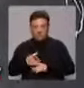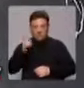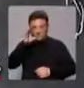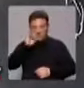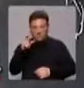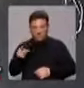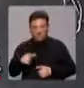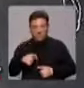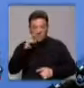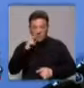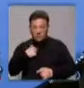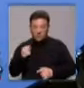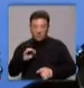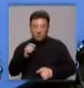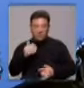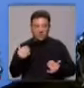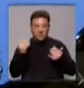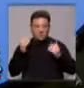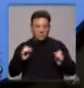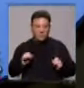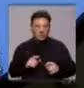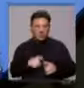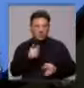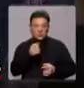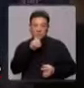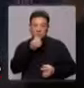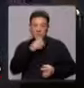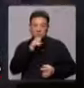governo, garantem que não foram informados dos